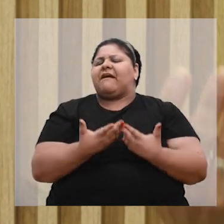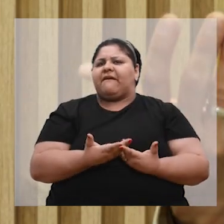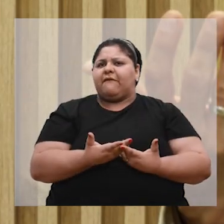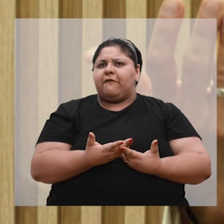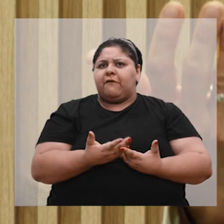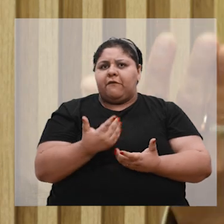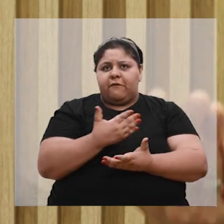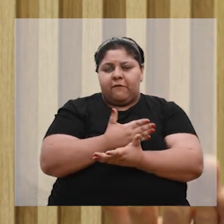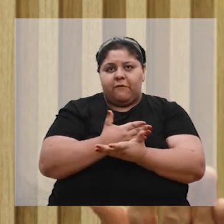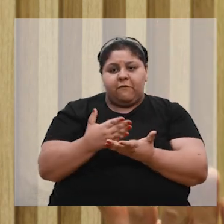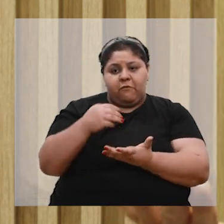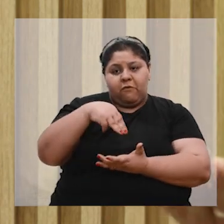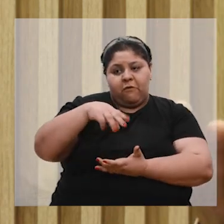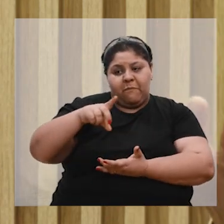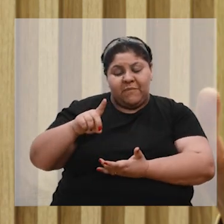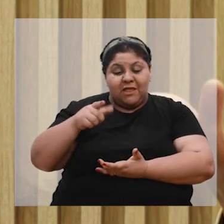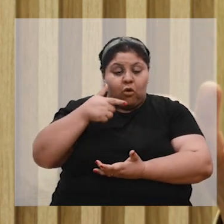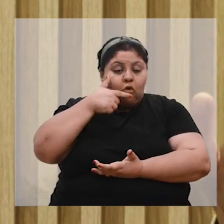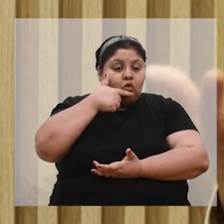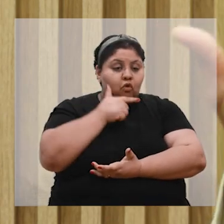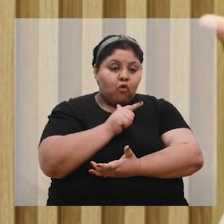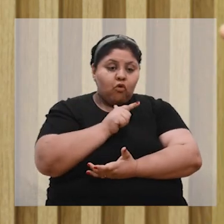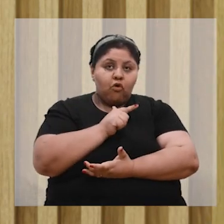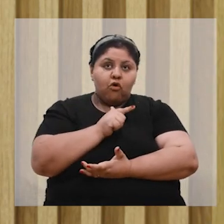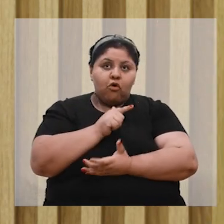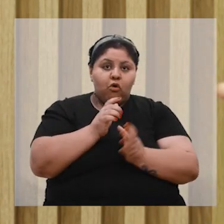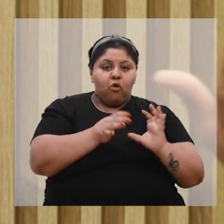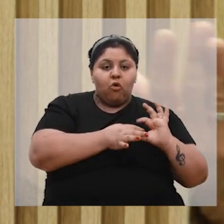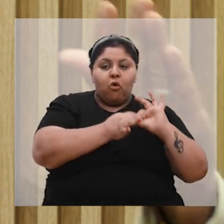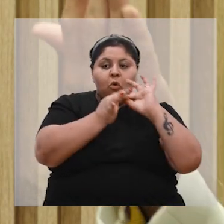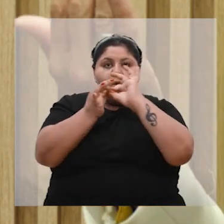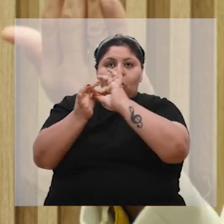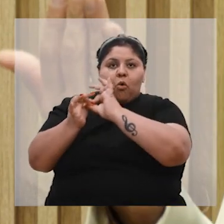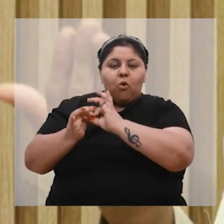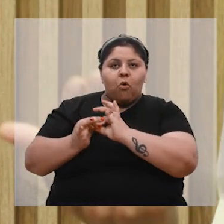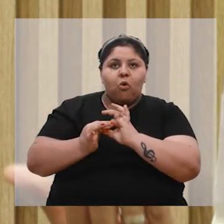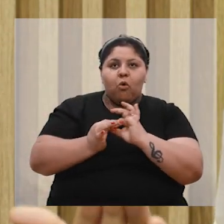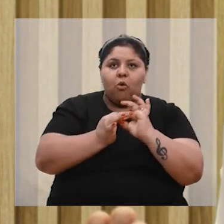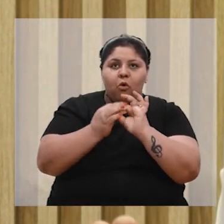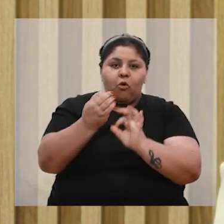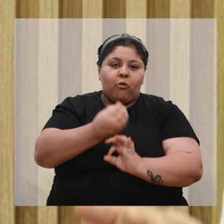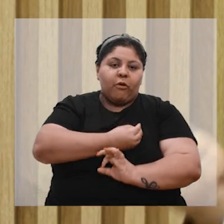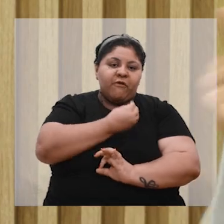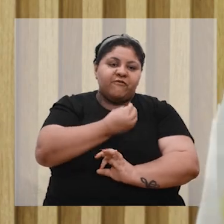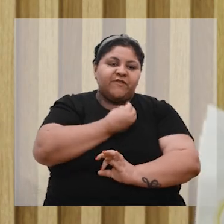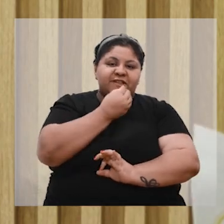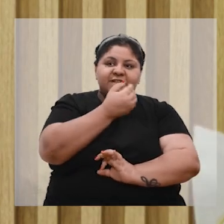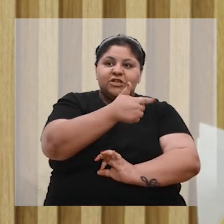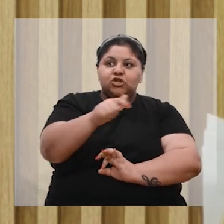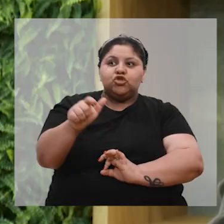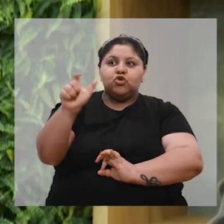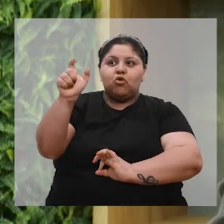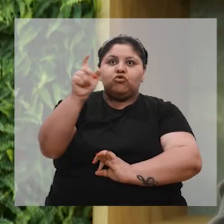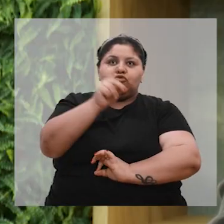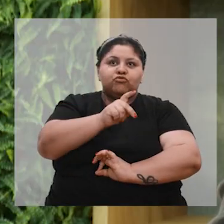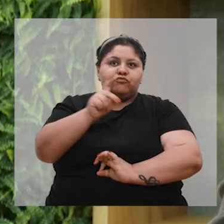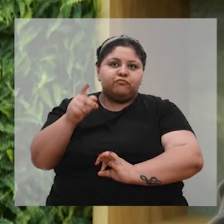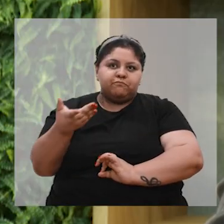senhor, a partir da MD, consegue entrelaçar-se com a vida de outros professores.